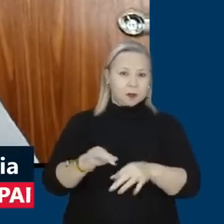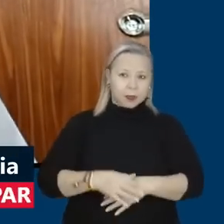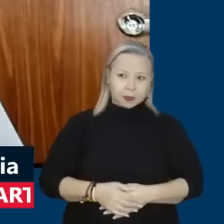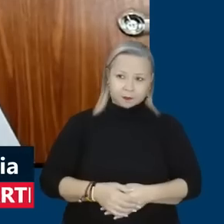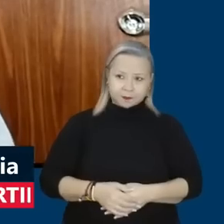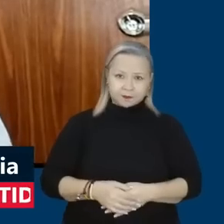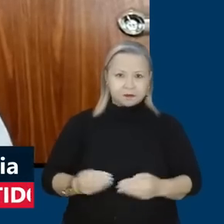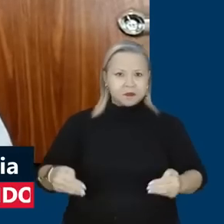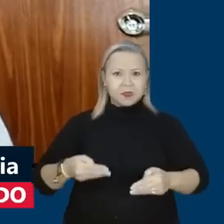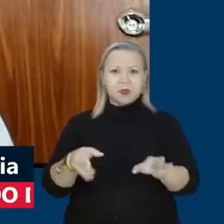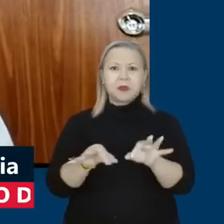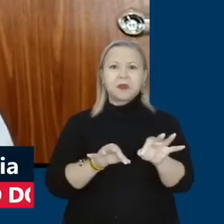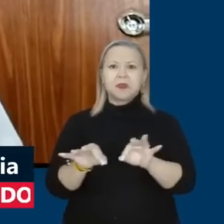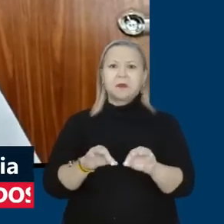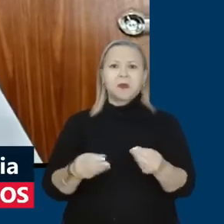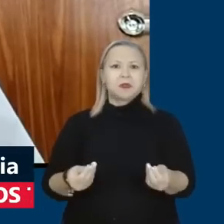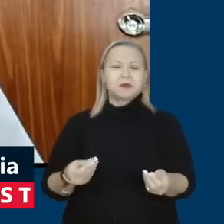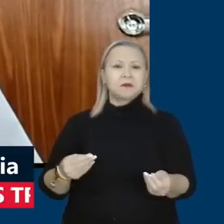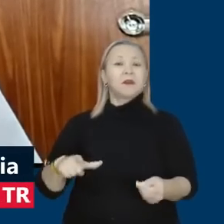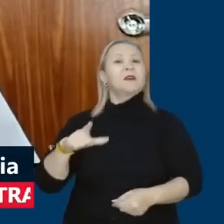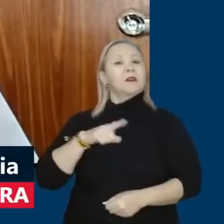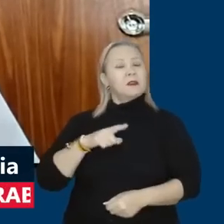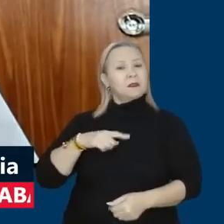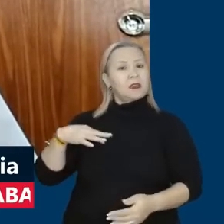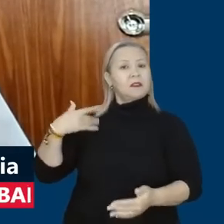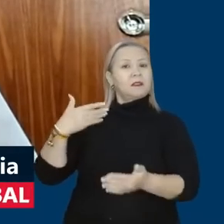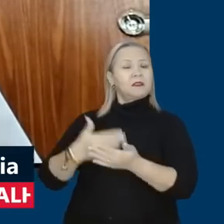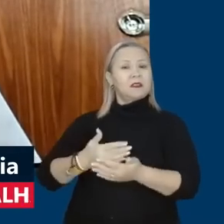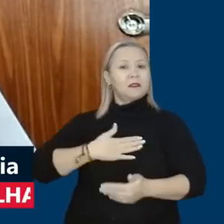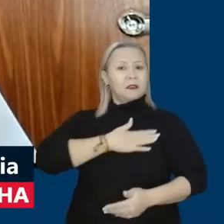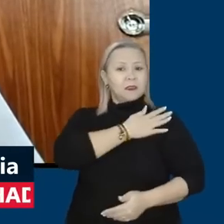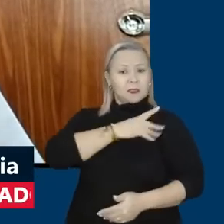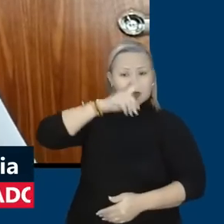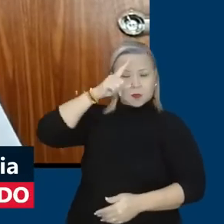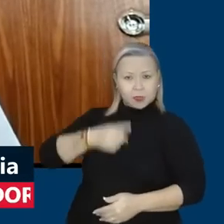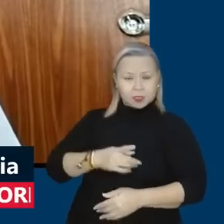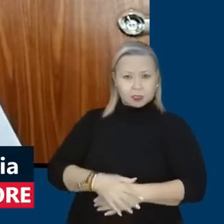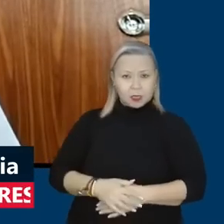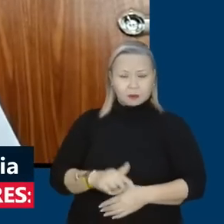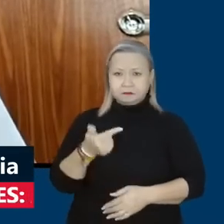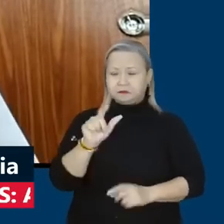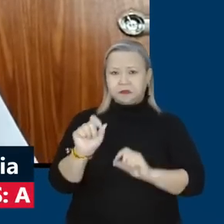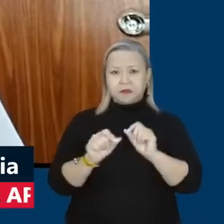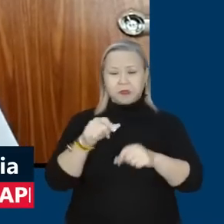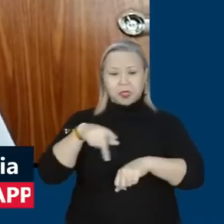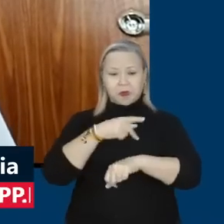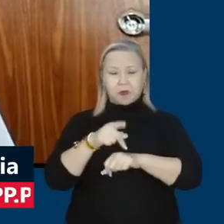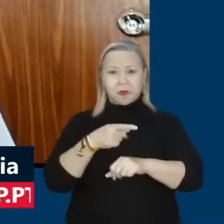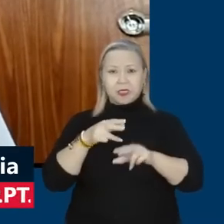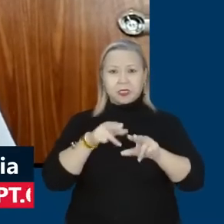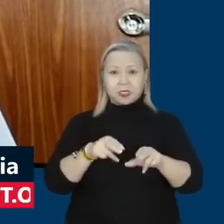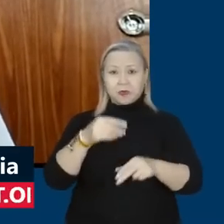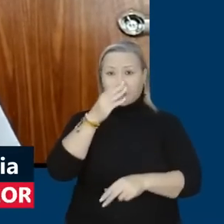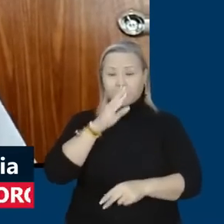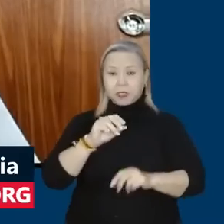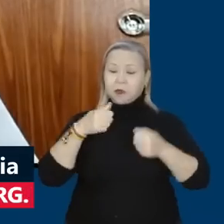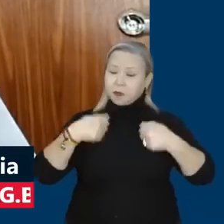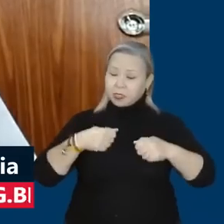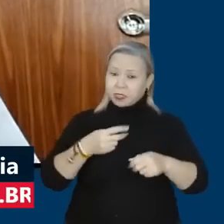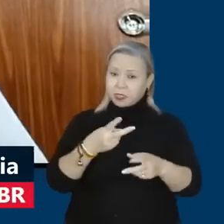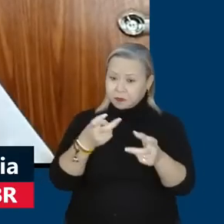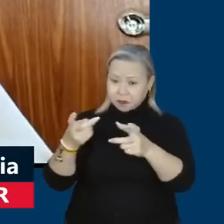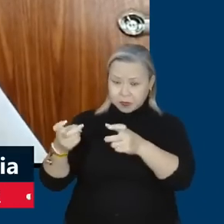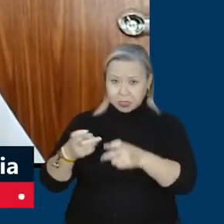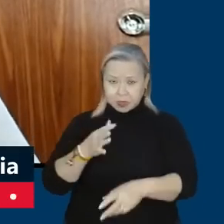mesmo durante a ditadura militar, porque não tem como um país com a amplitude do Brasil não ter uma visão de futuro. Então,